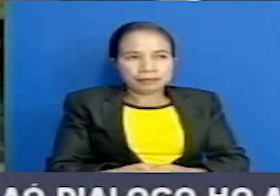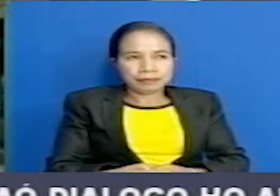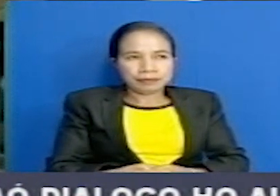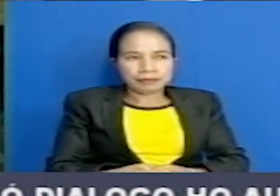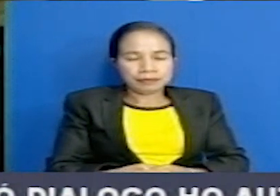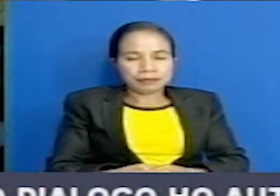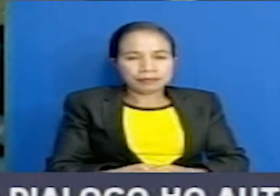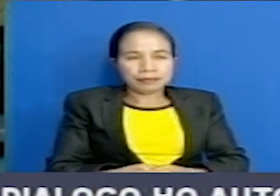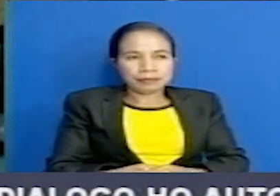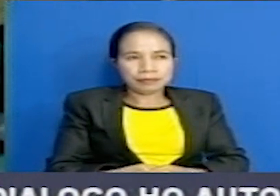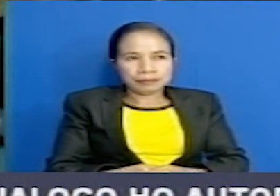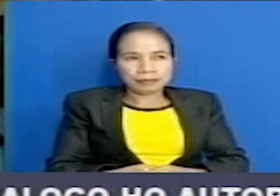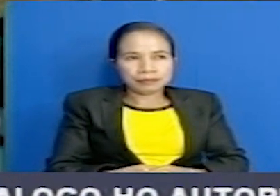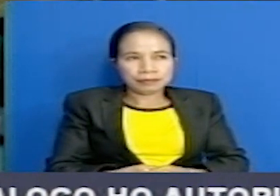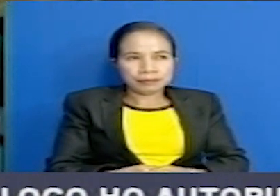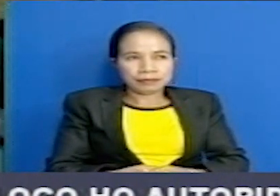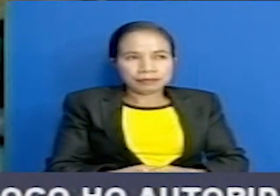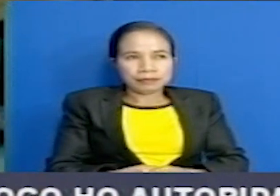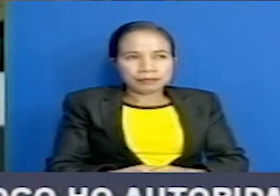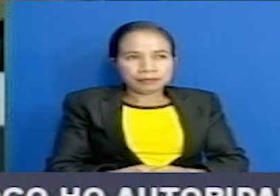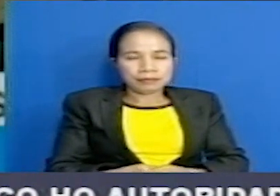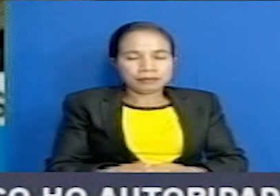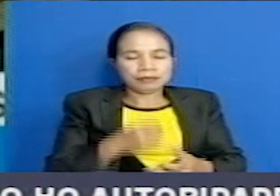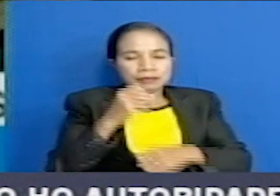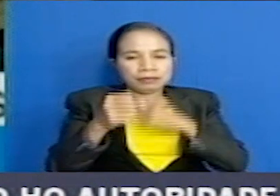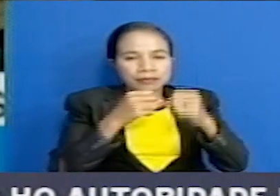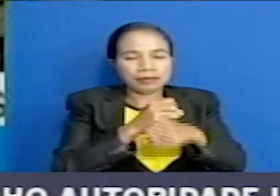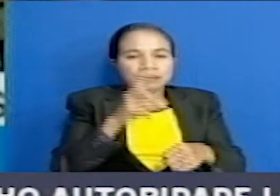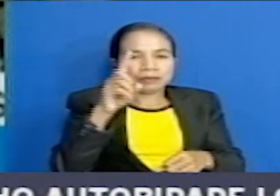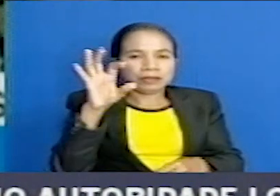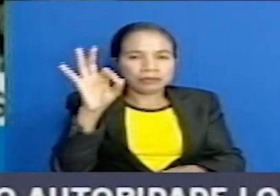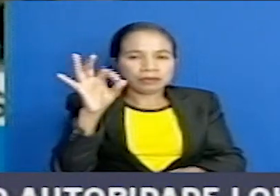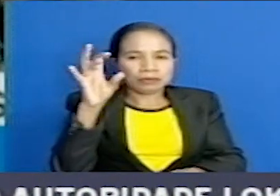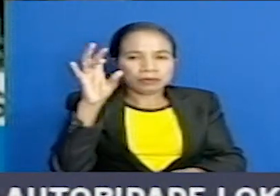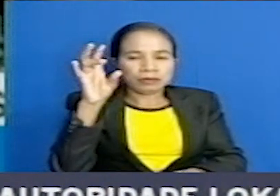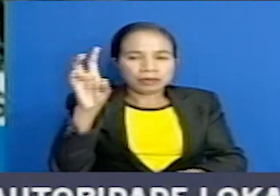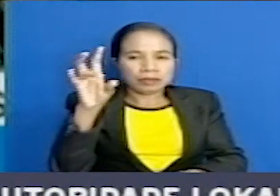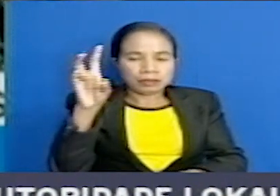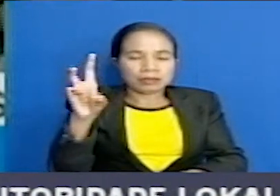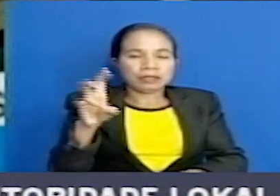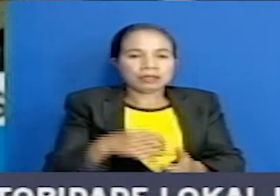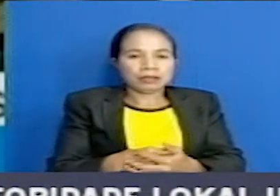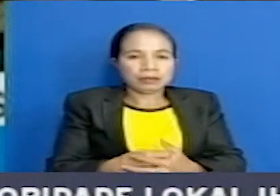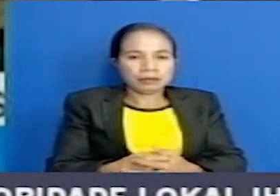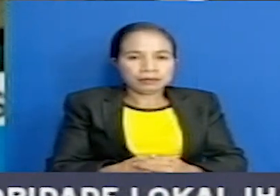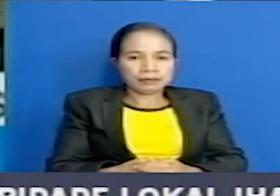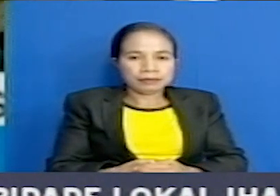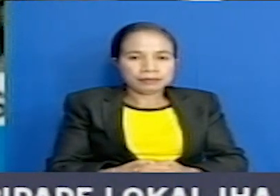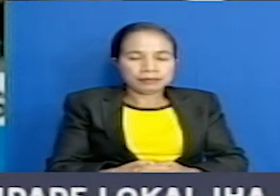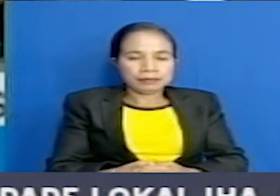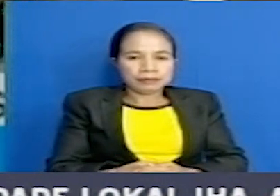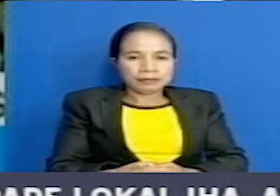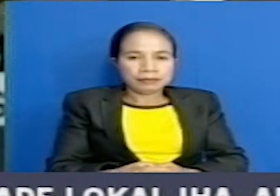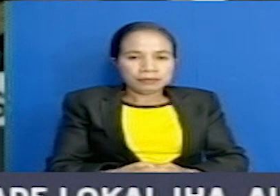alemã. Dia 76, se a rendetia a metuir